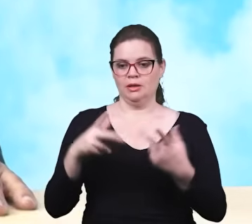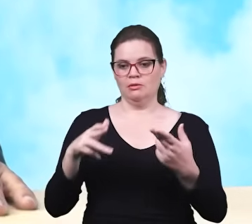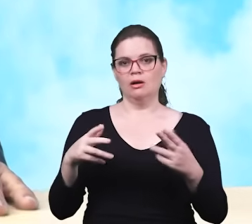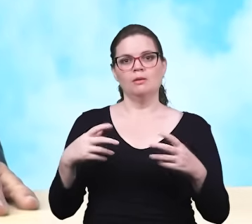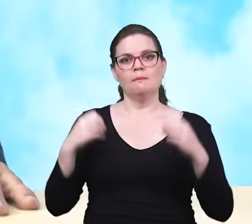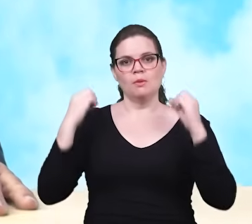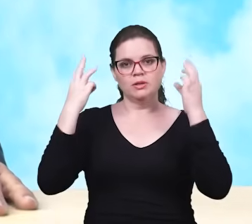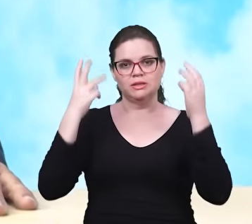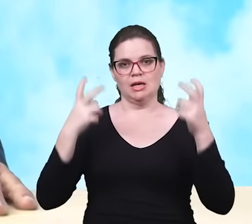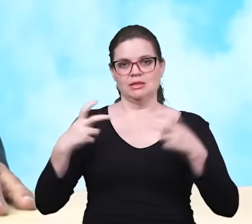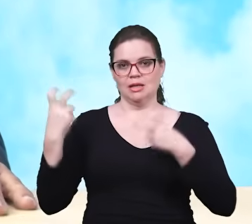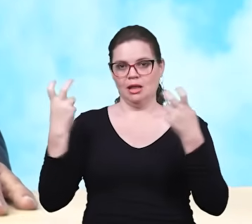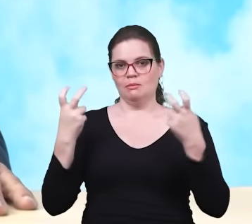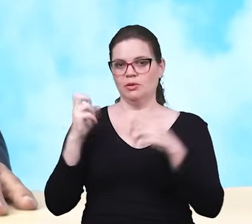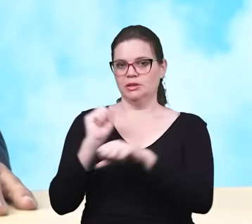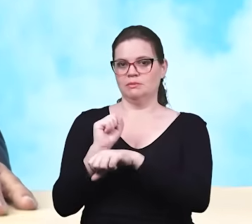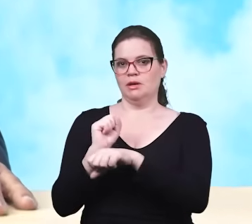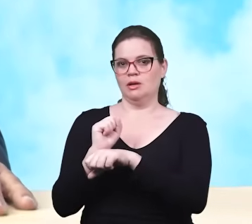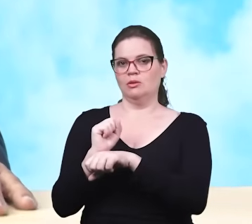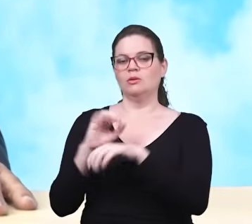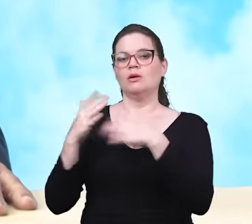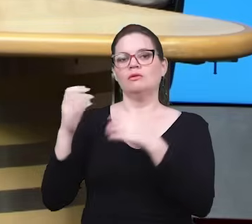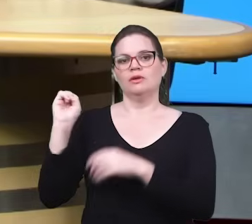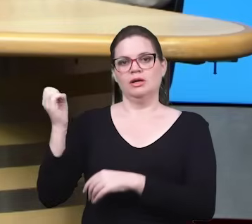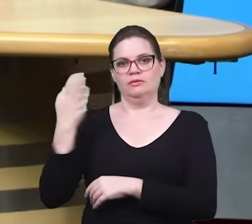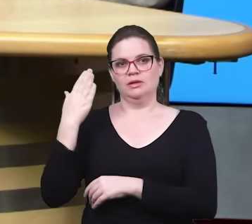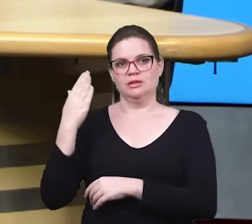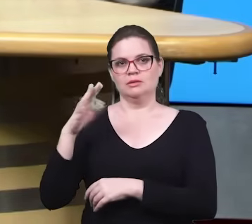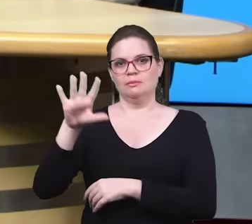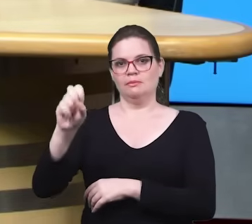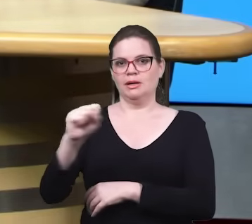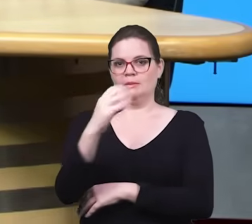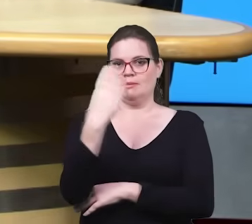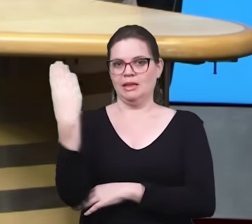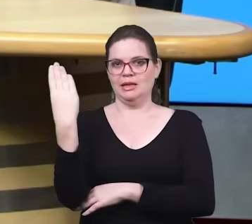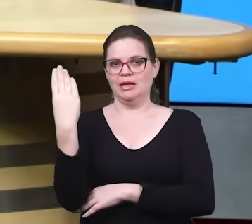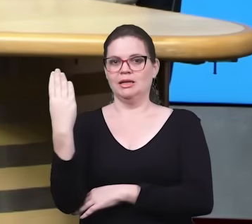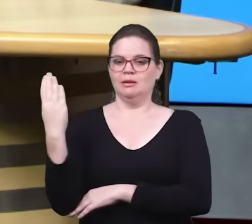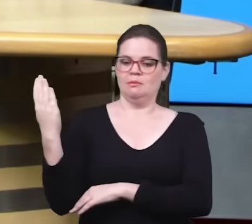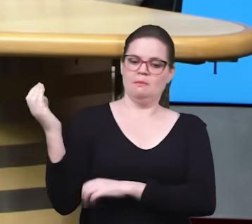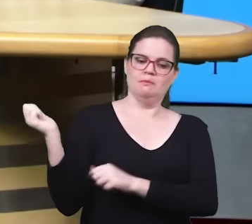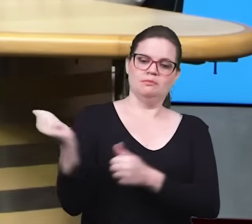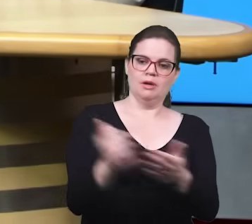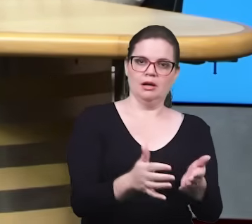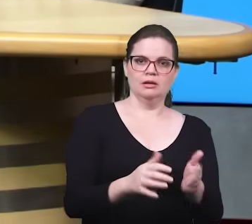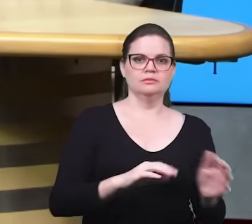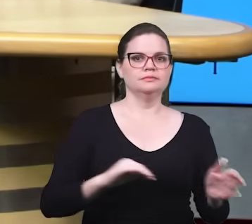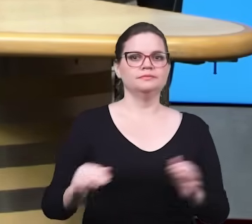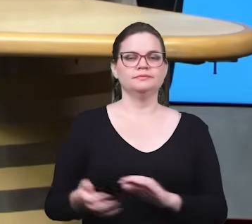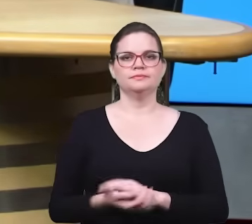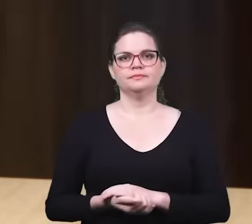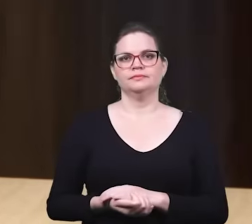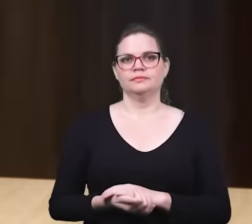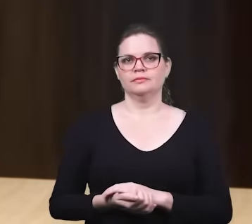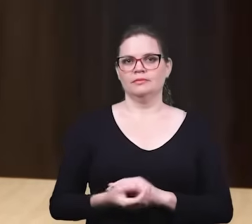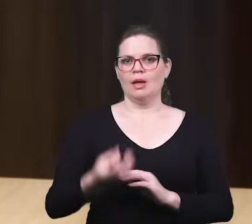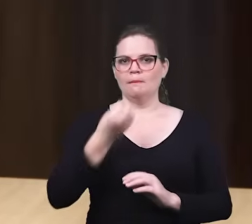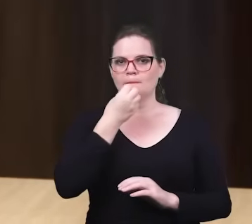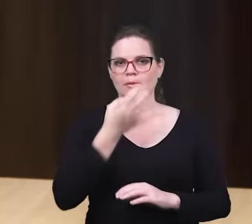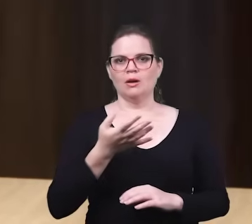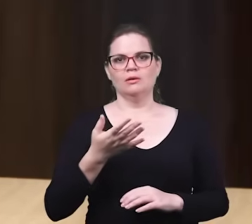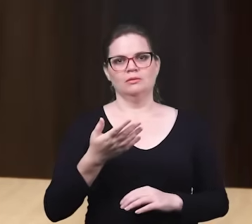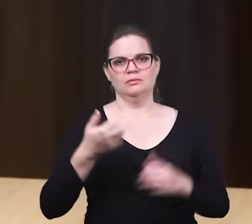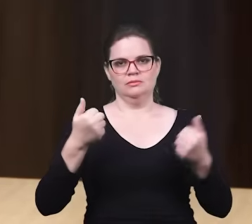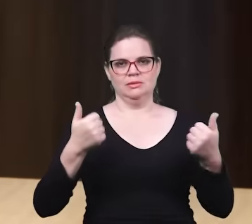é a revelação? Lança o lenho. Uma coisa importante, pastor Leonardo, que você falou aí agora, que é bom explicar até